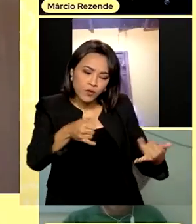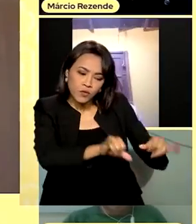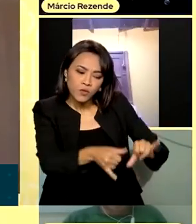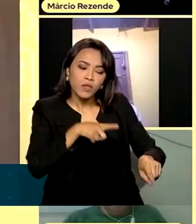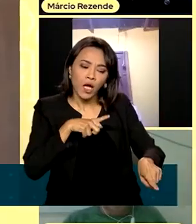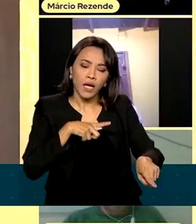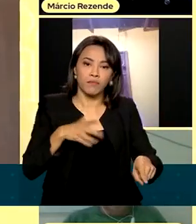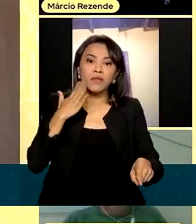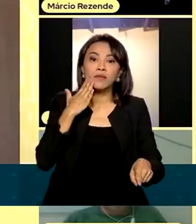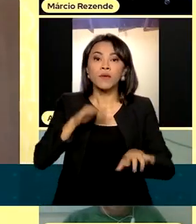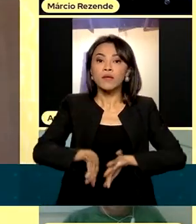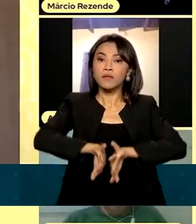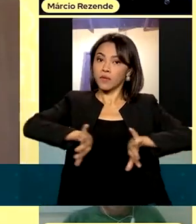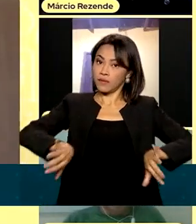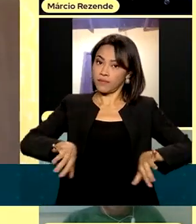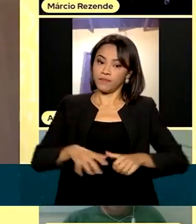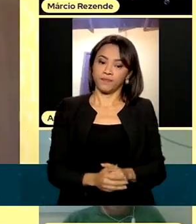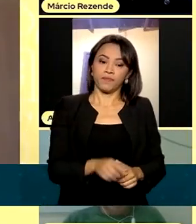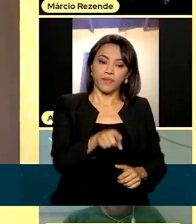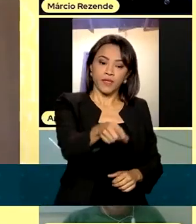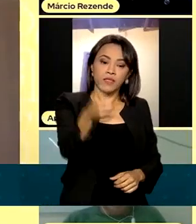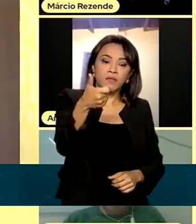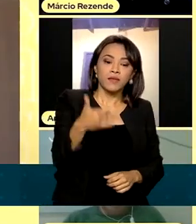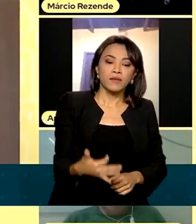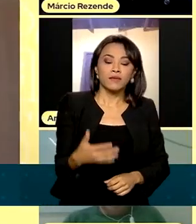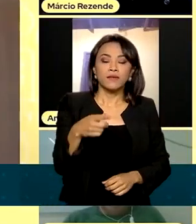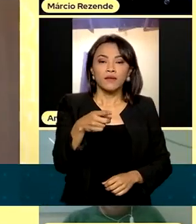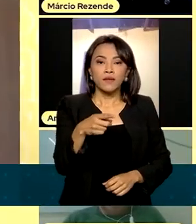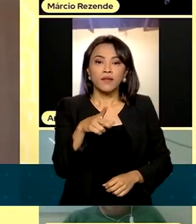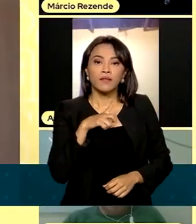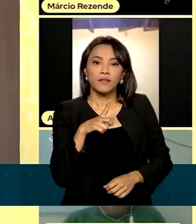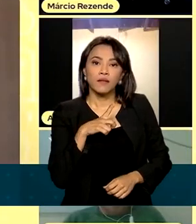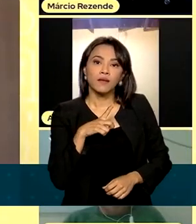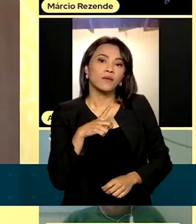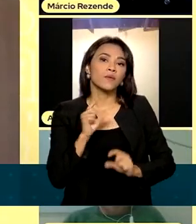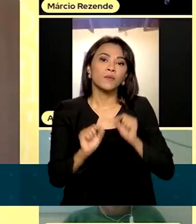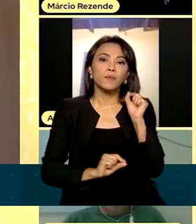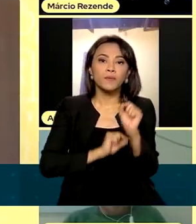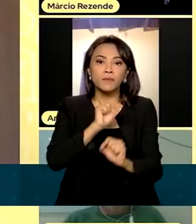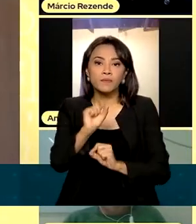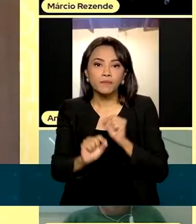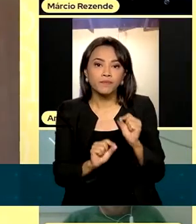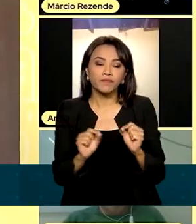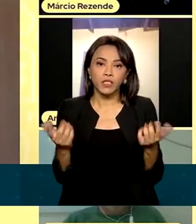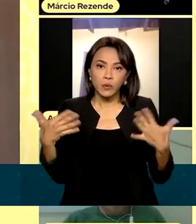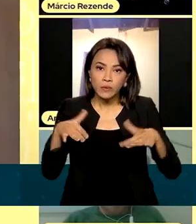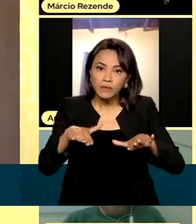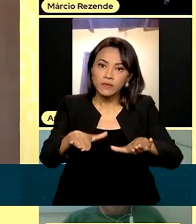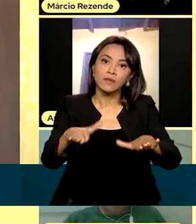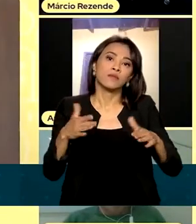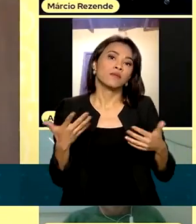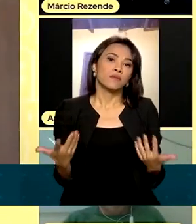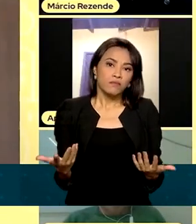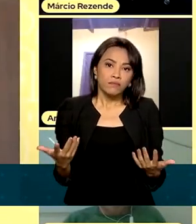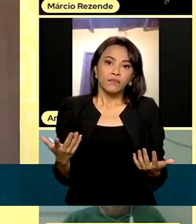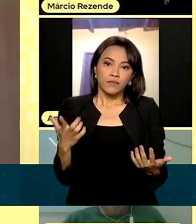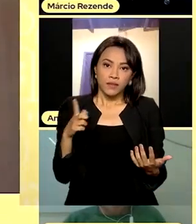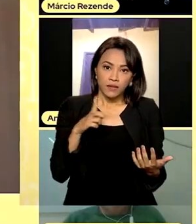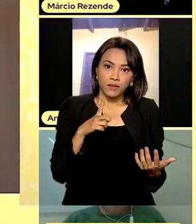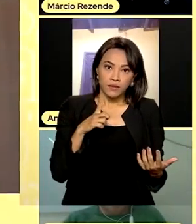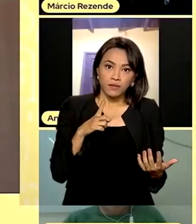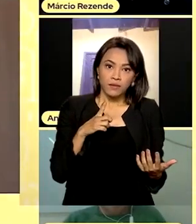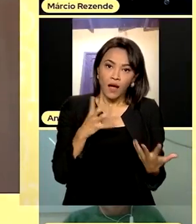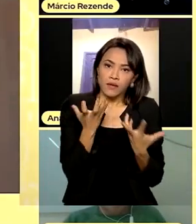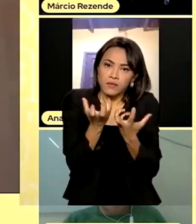nossas normas, que trazem mais inclusão e que abraçam, né, a